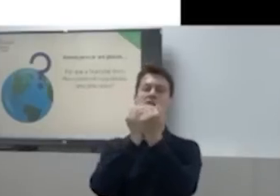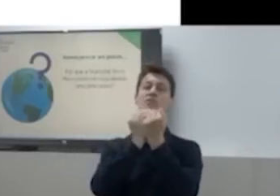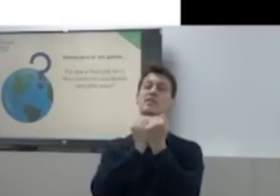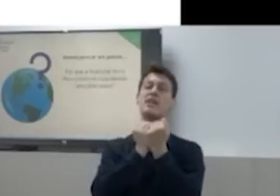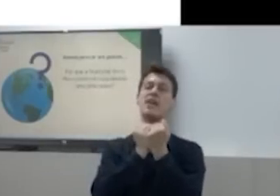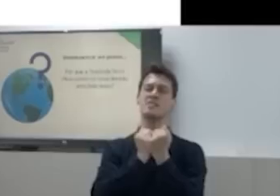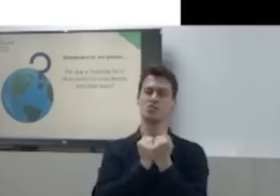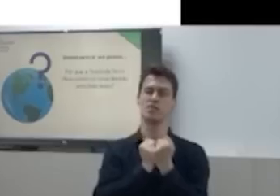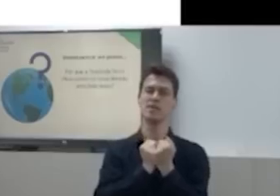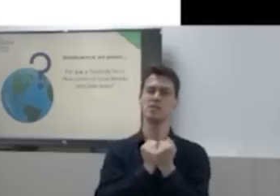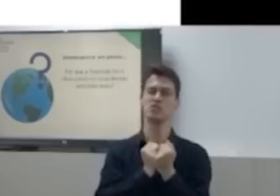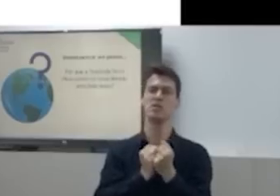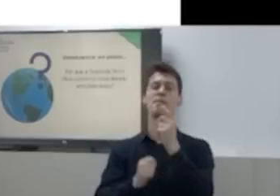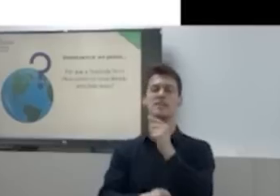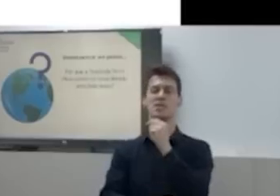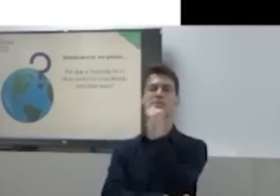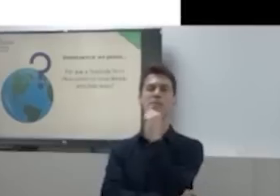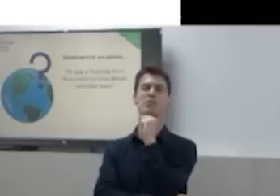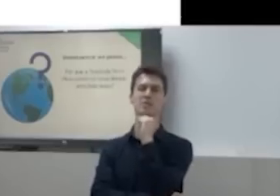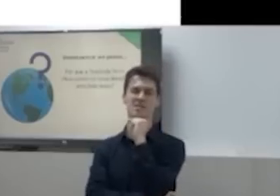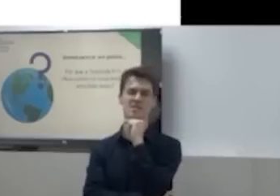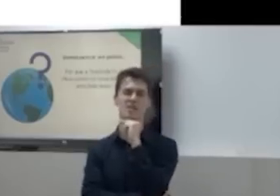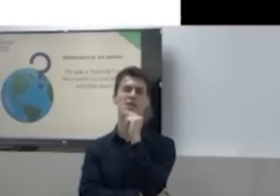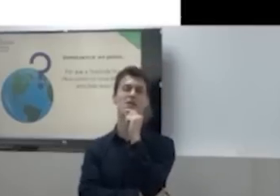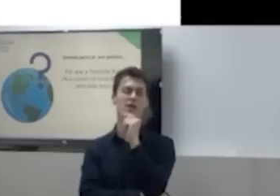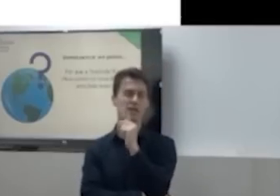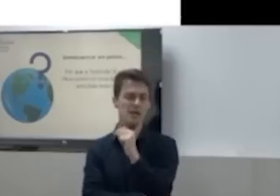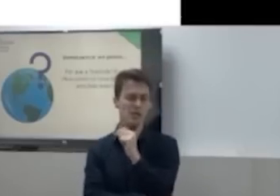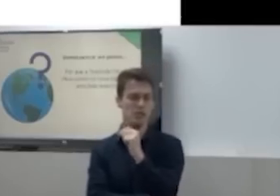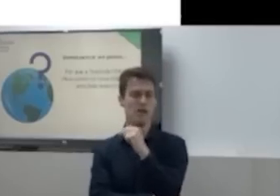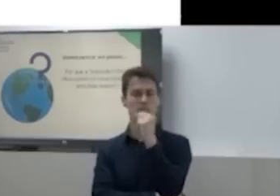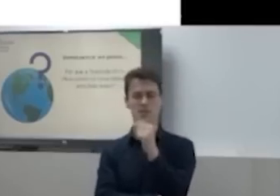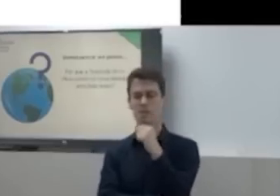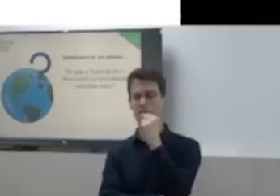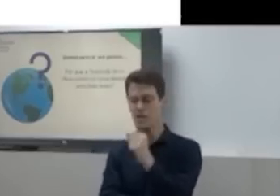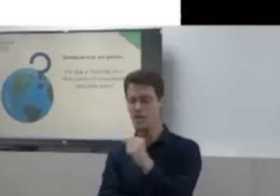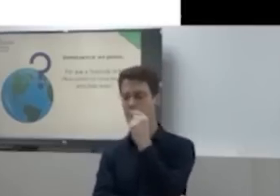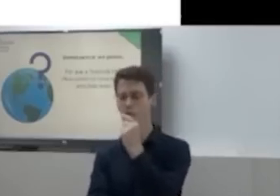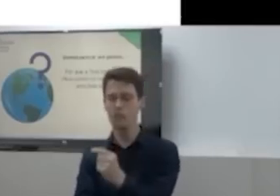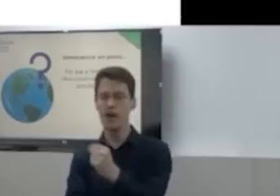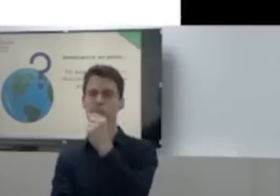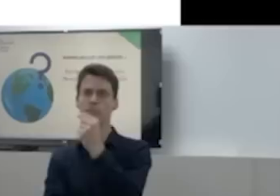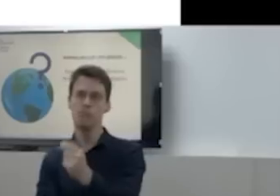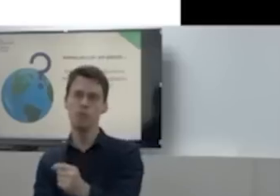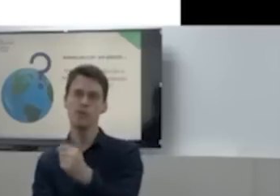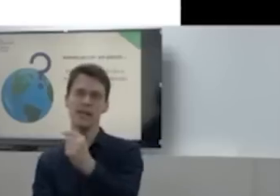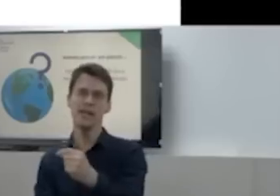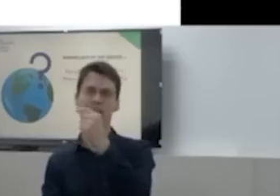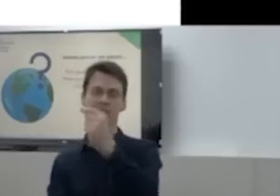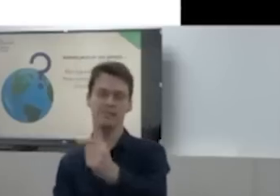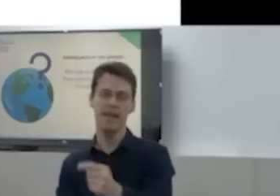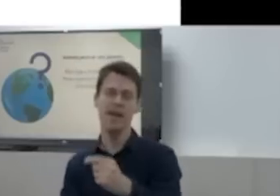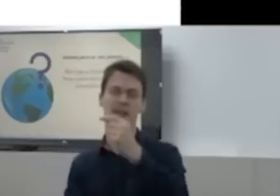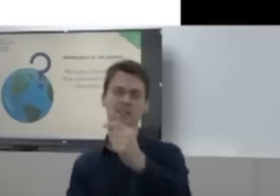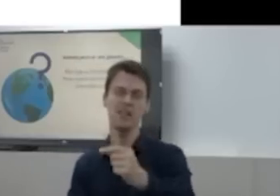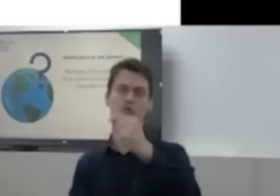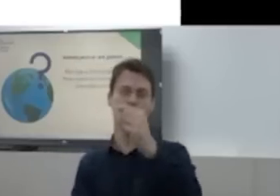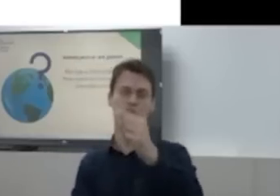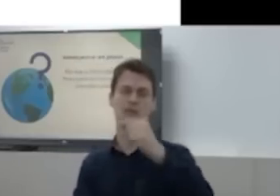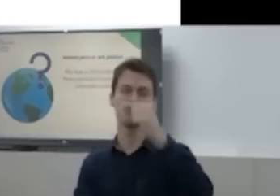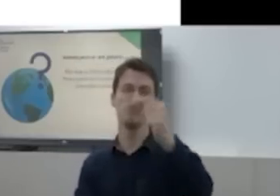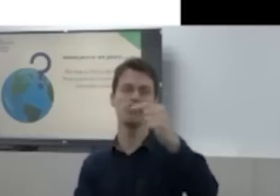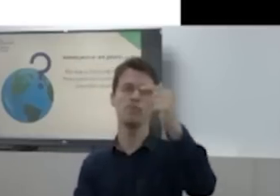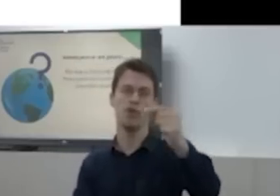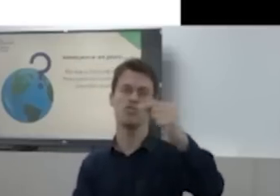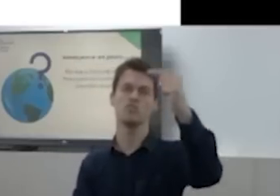existe evidência sobre isso. Mas se alguém me perguntasse assim, Fabiano, você poderia me provar por que a Terra